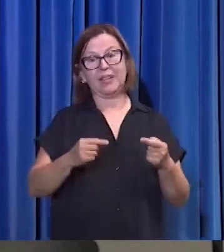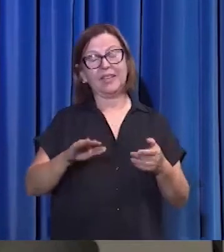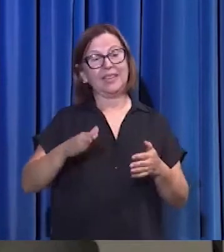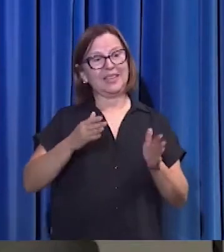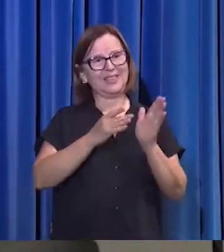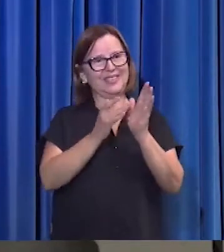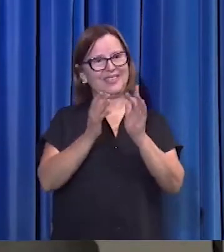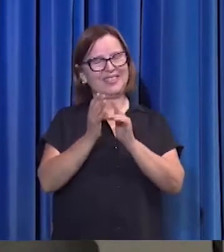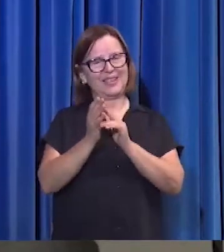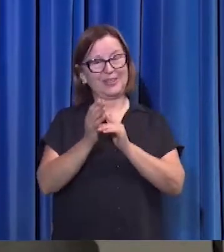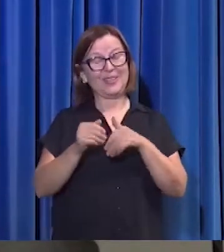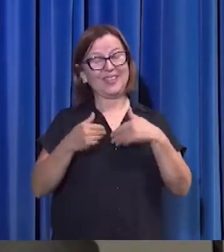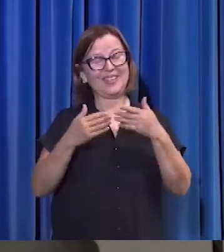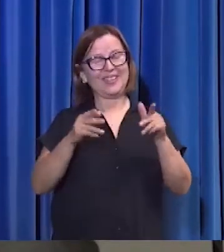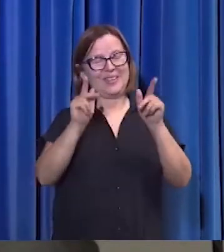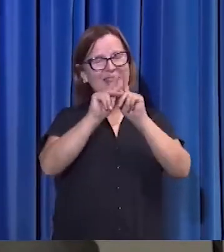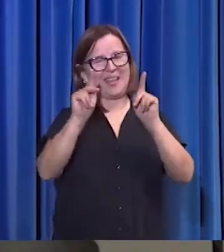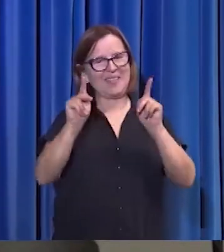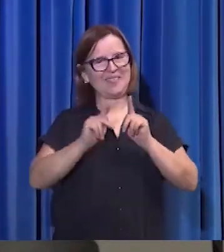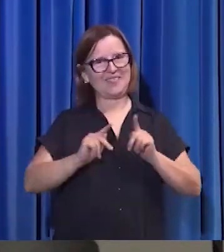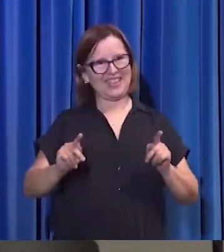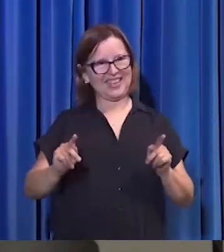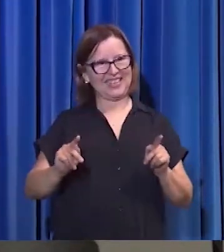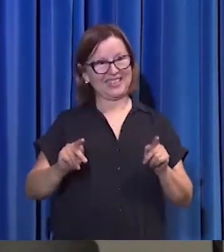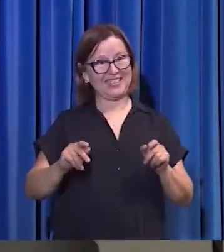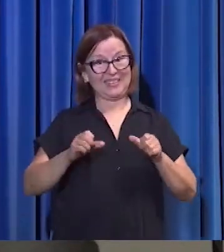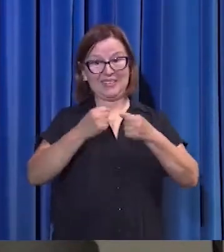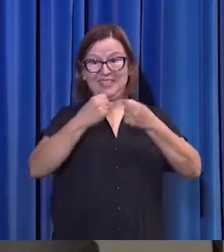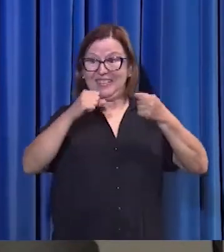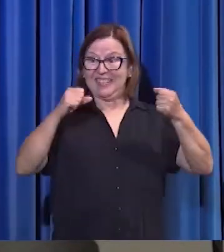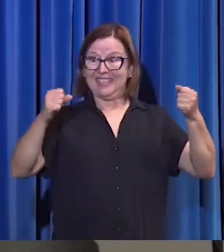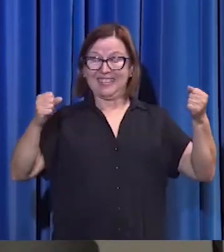Jesus deu a sua paz como grande legado.